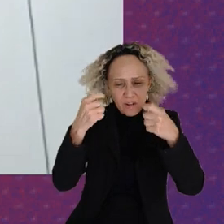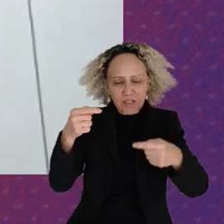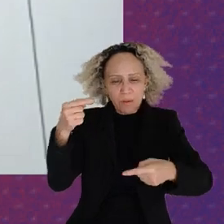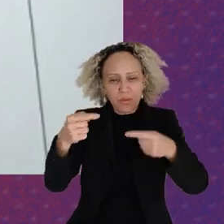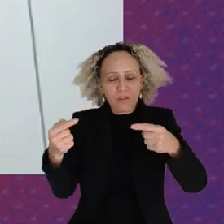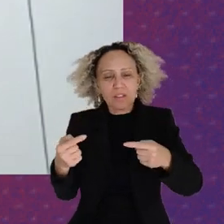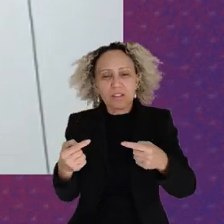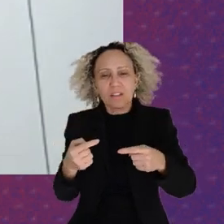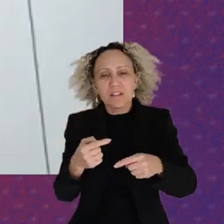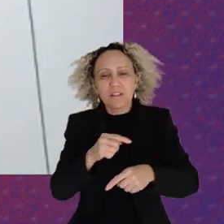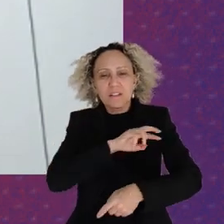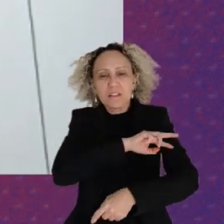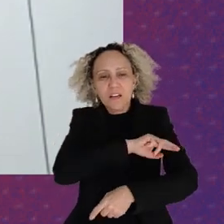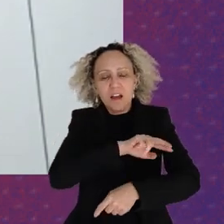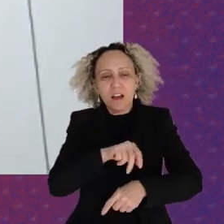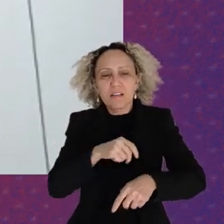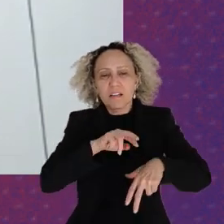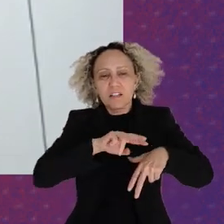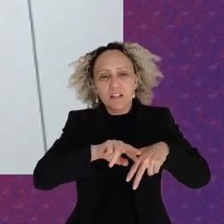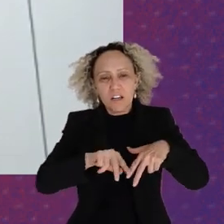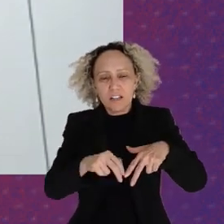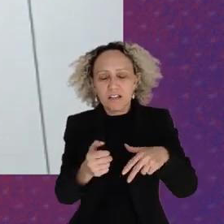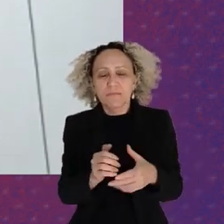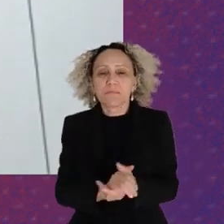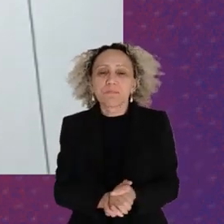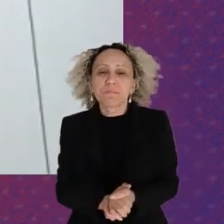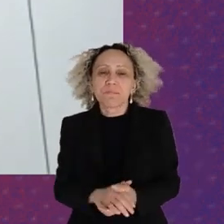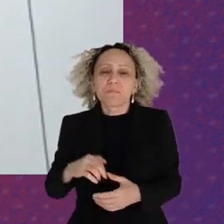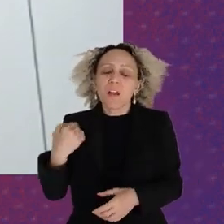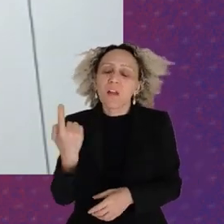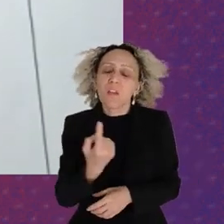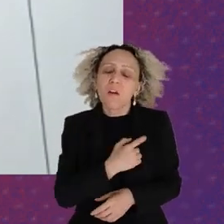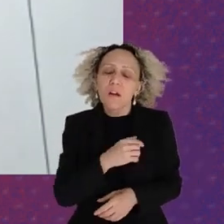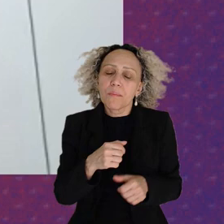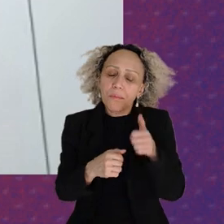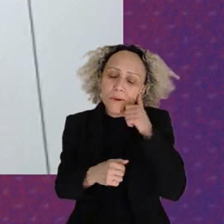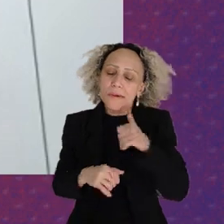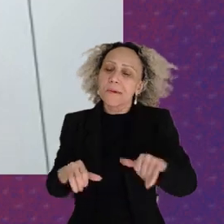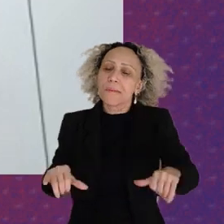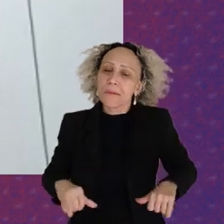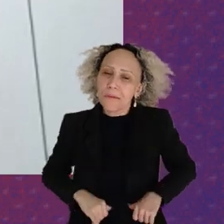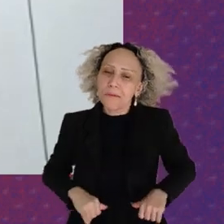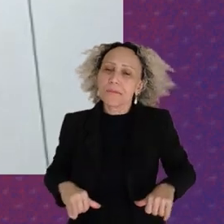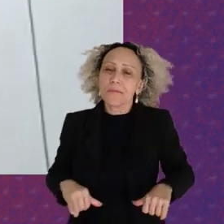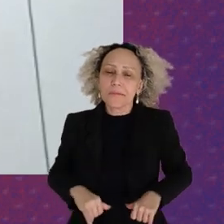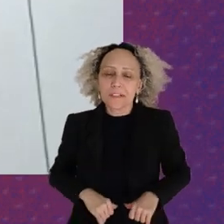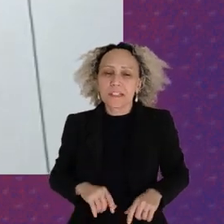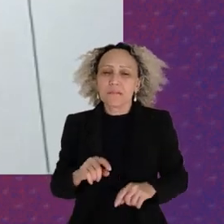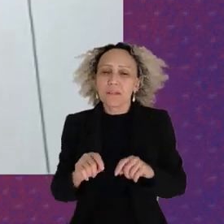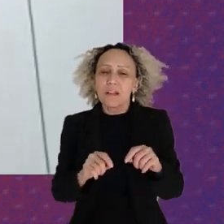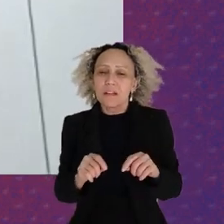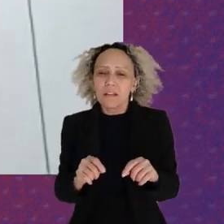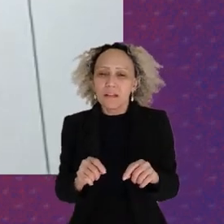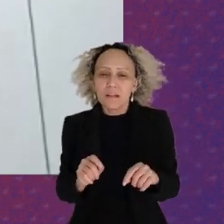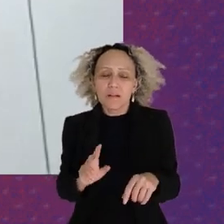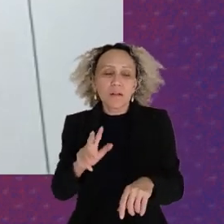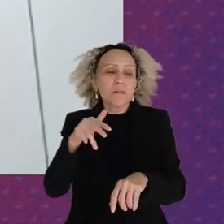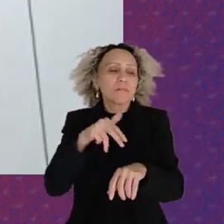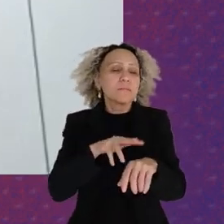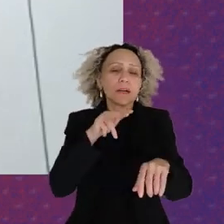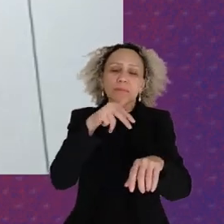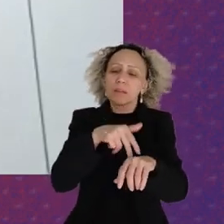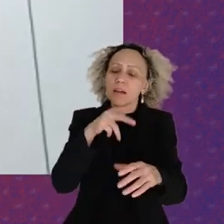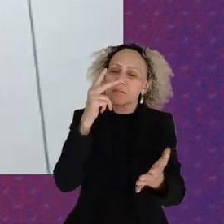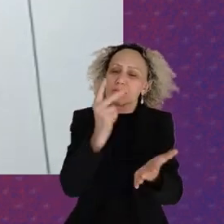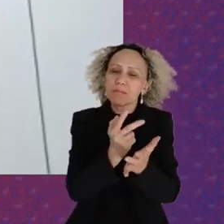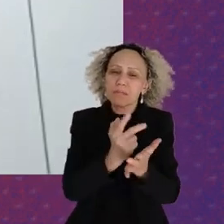quanto que nós mulheres estamos sofrendo e o quanto a gente tem que continuar lutando para ocupar esses espaços de poder, para permanecer e